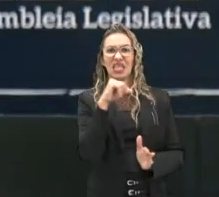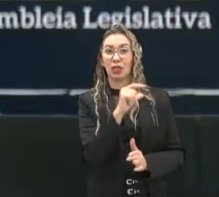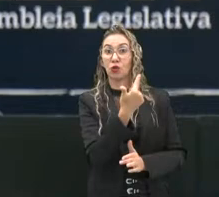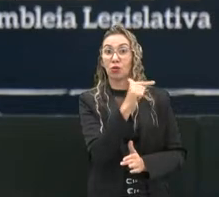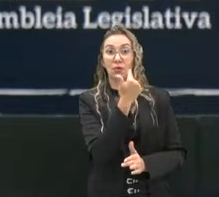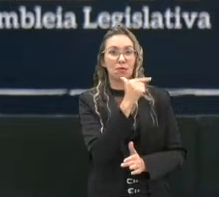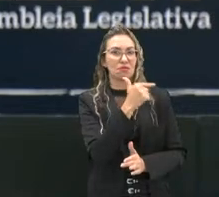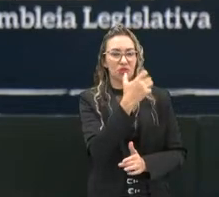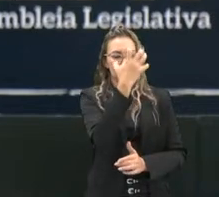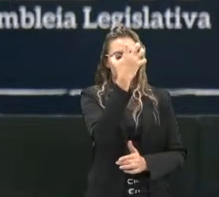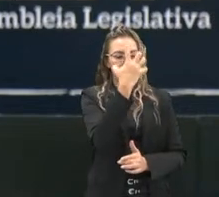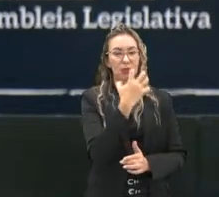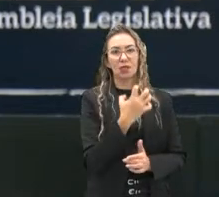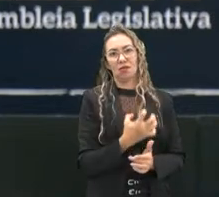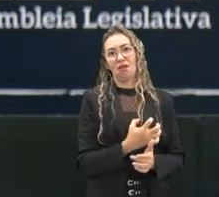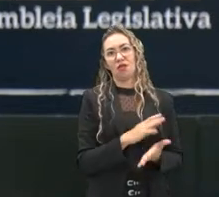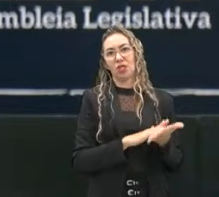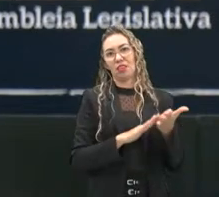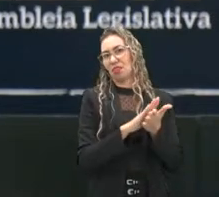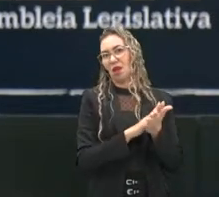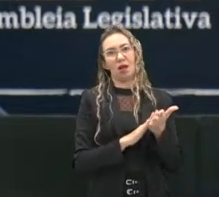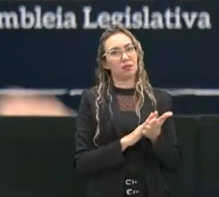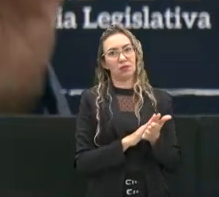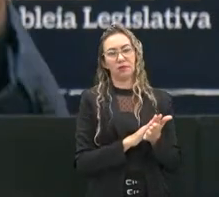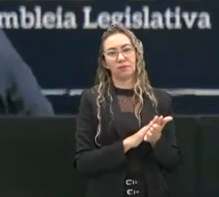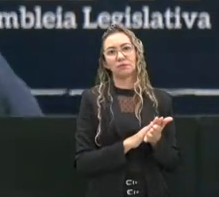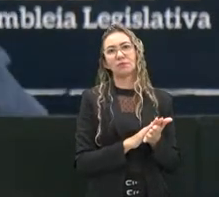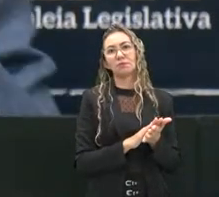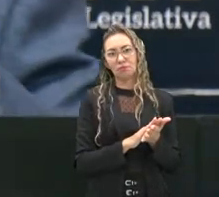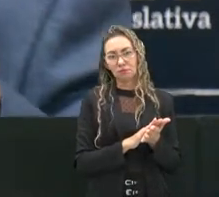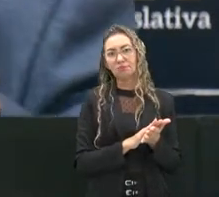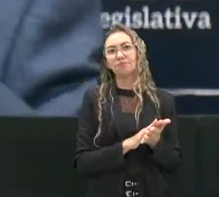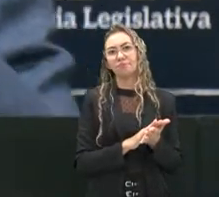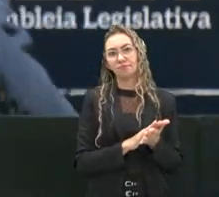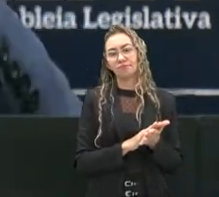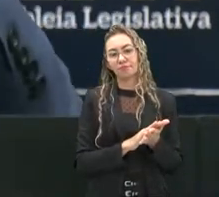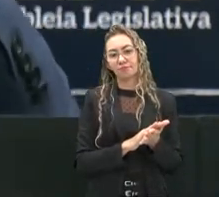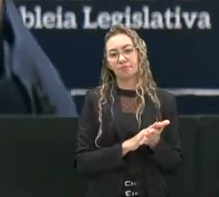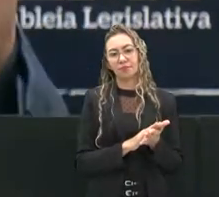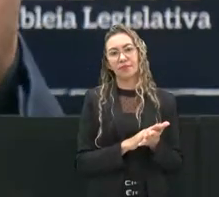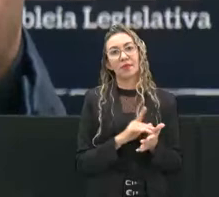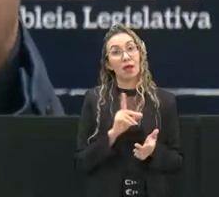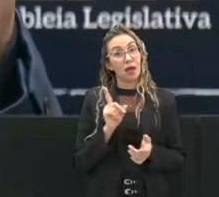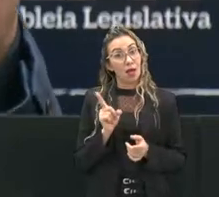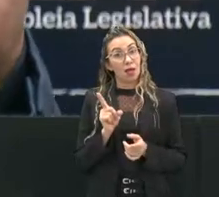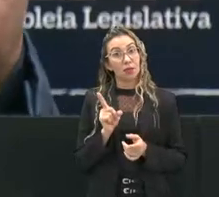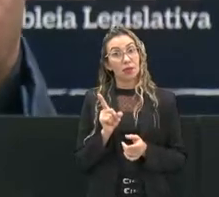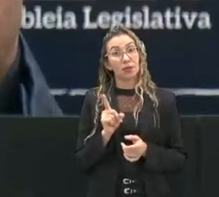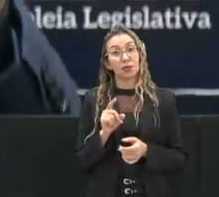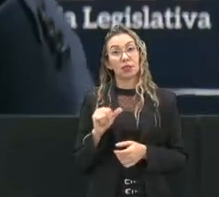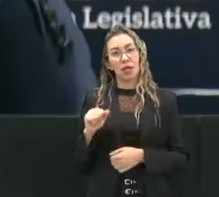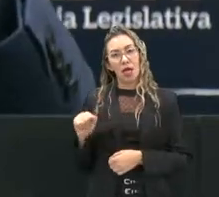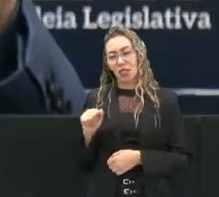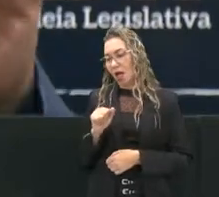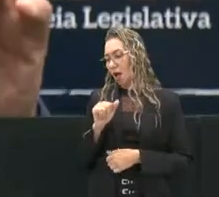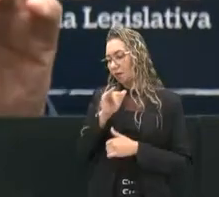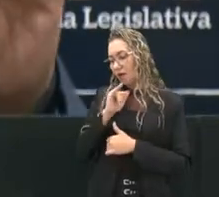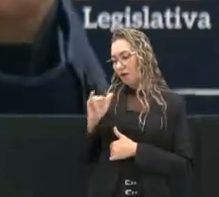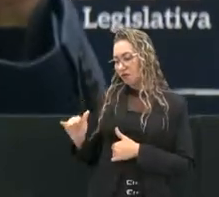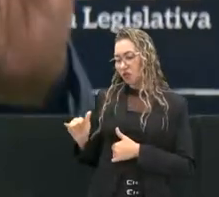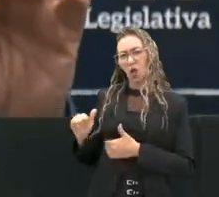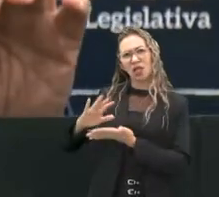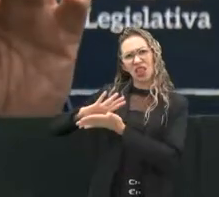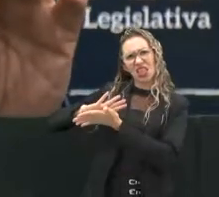exatamente o que a ele foi confiado. Ou seja, Assis Chateaubriand falou para ele,